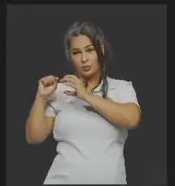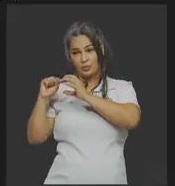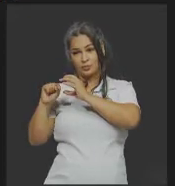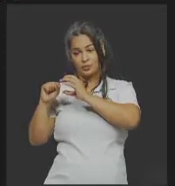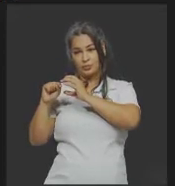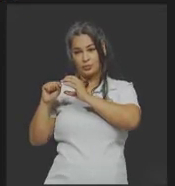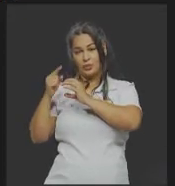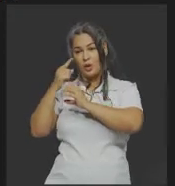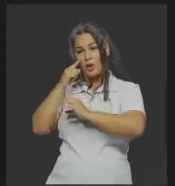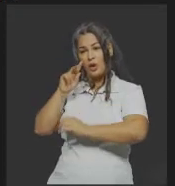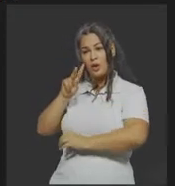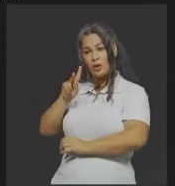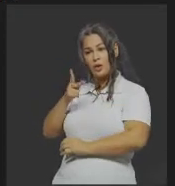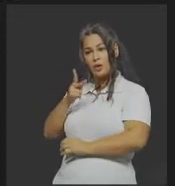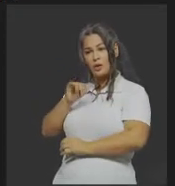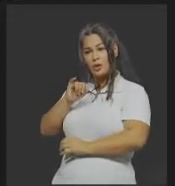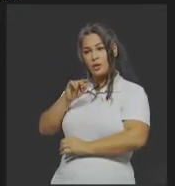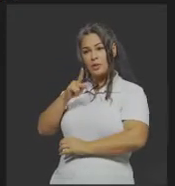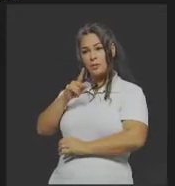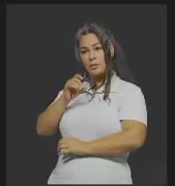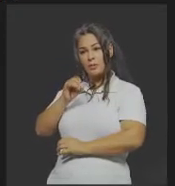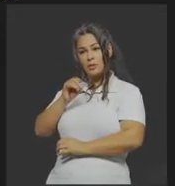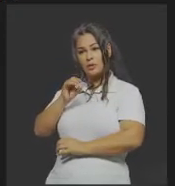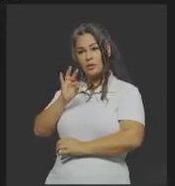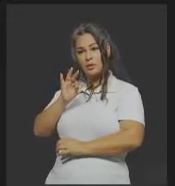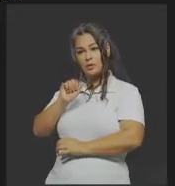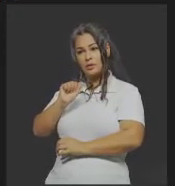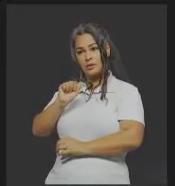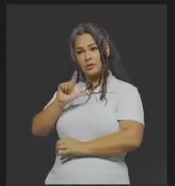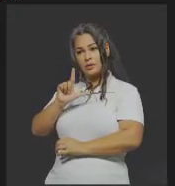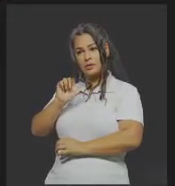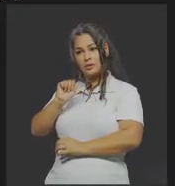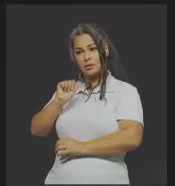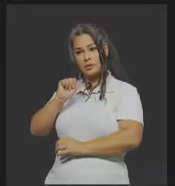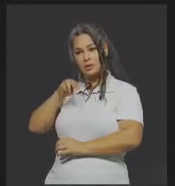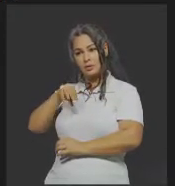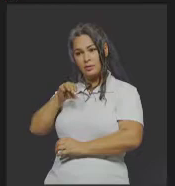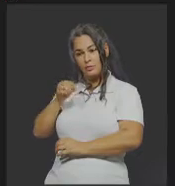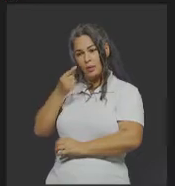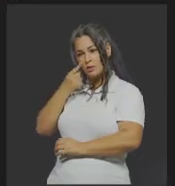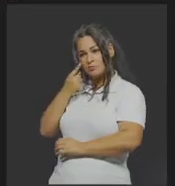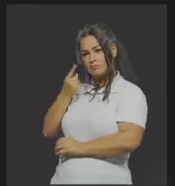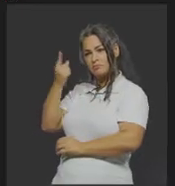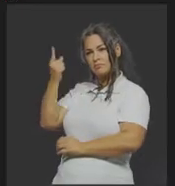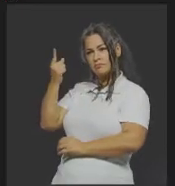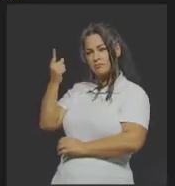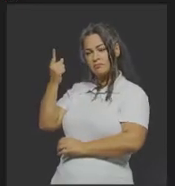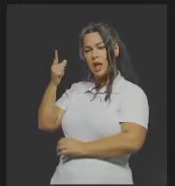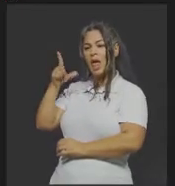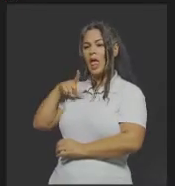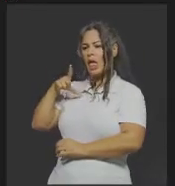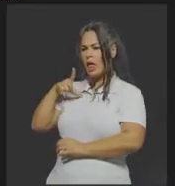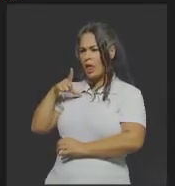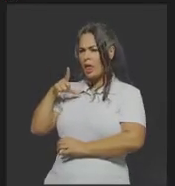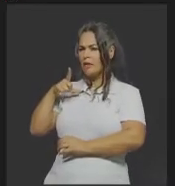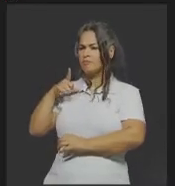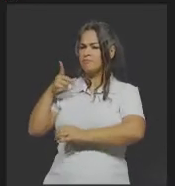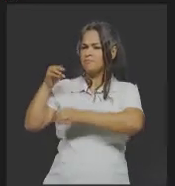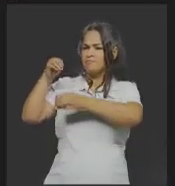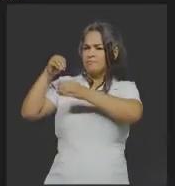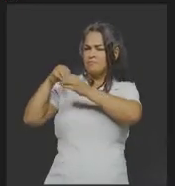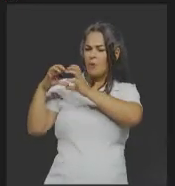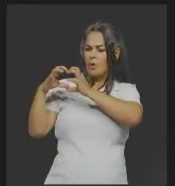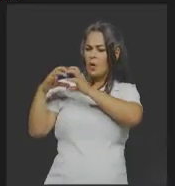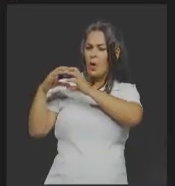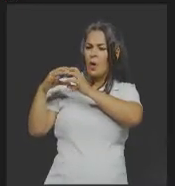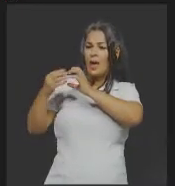Então, apesar do hipotálamo, como eu disse, ser parte integrante essencial do encéfalo, ele produz hormônios que